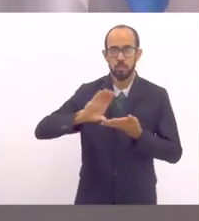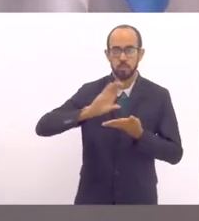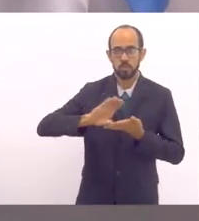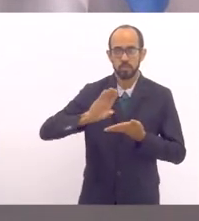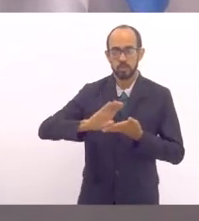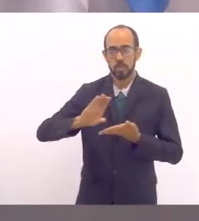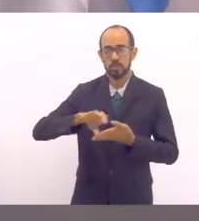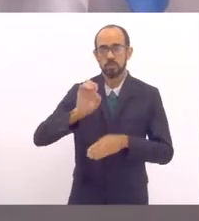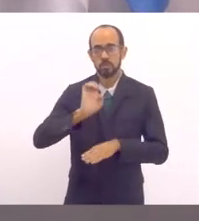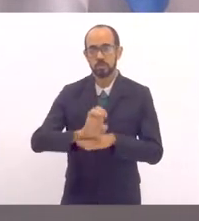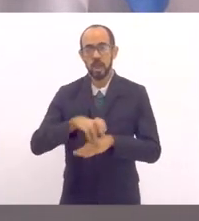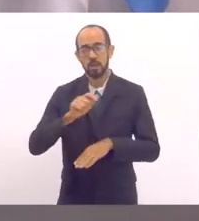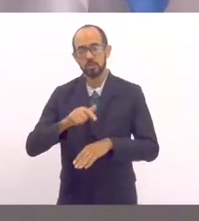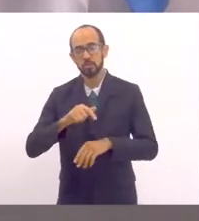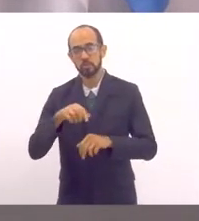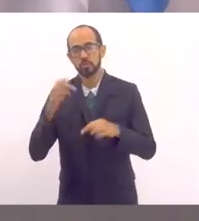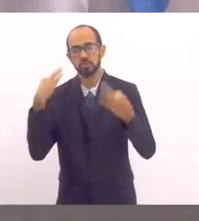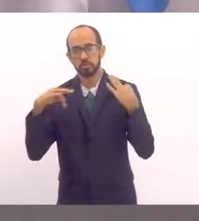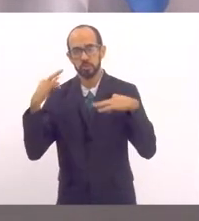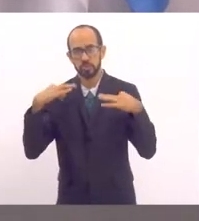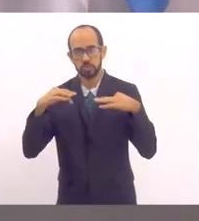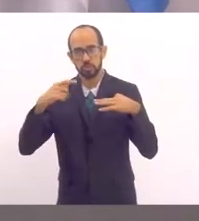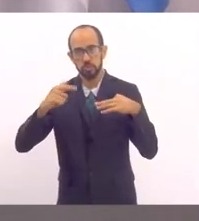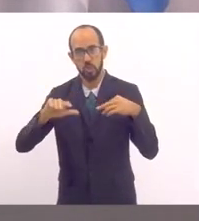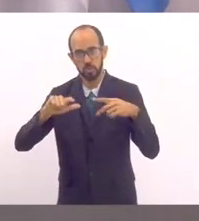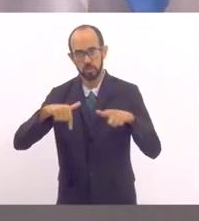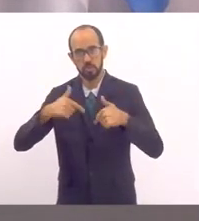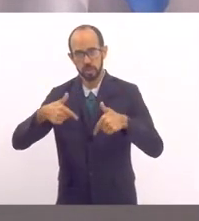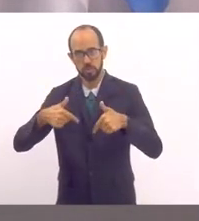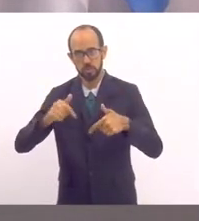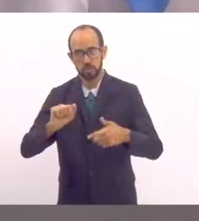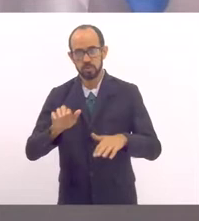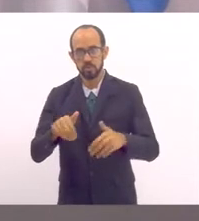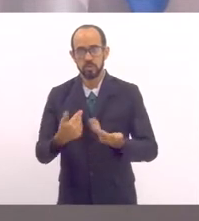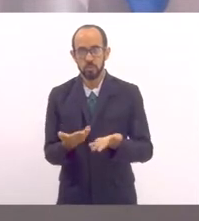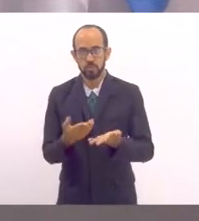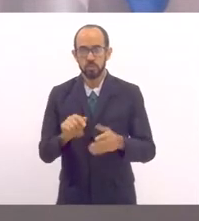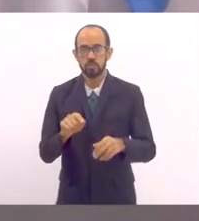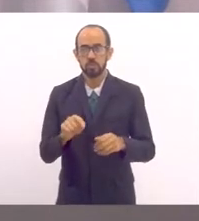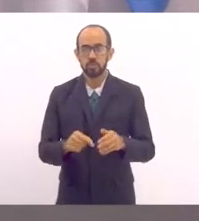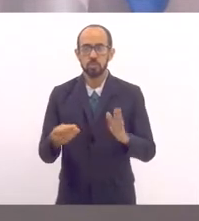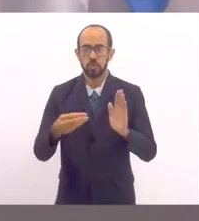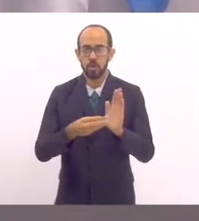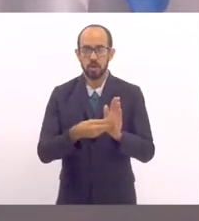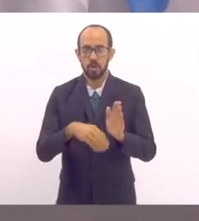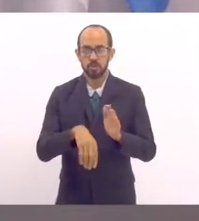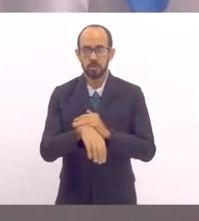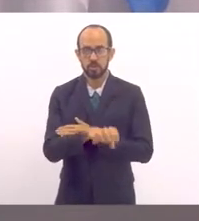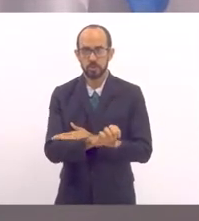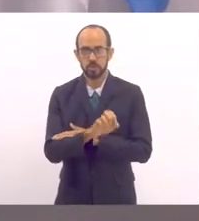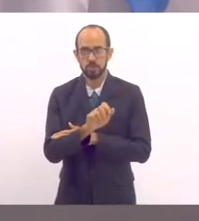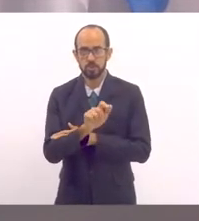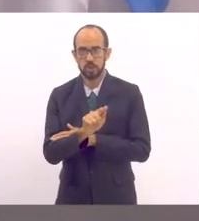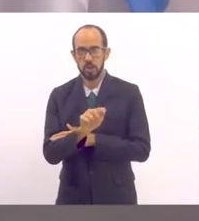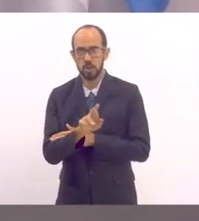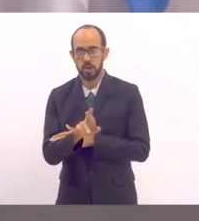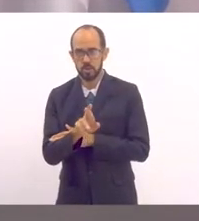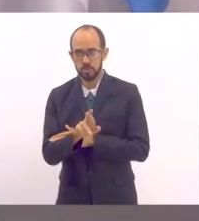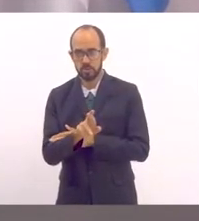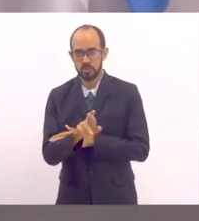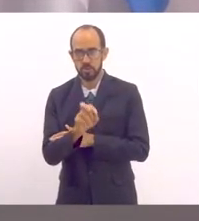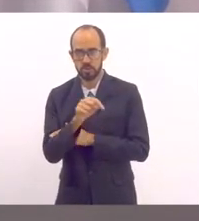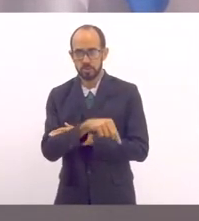Turismo e dá outras providências, ou seja, inclui as EGRs aqui. Já existe